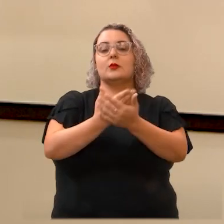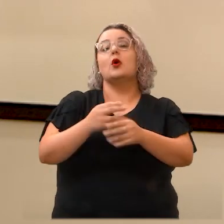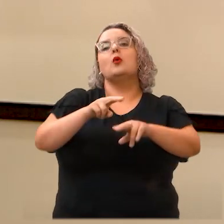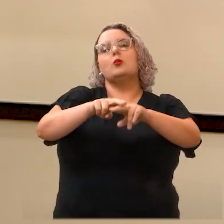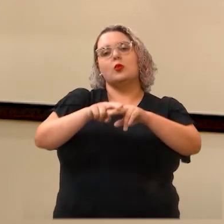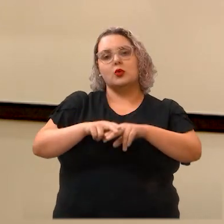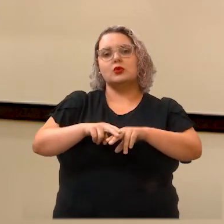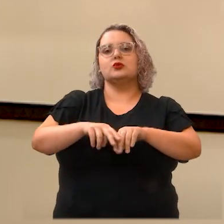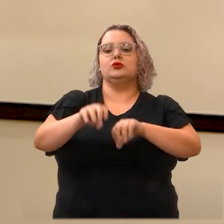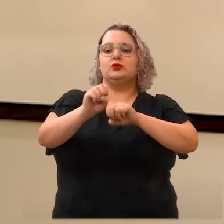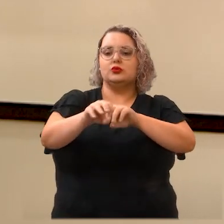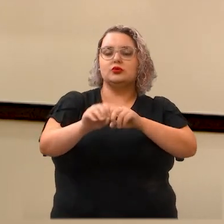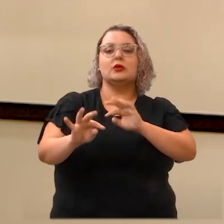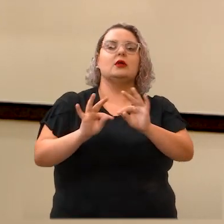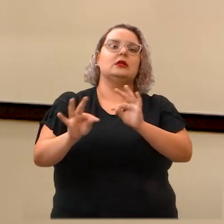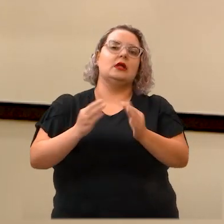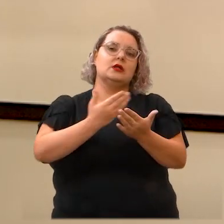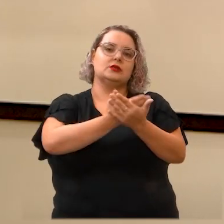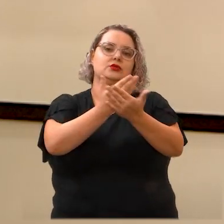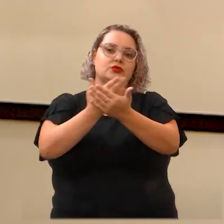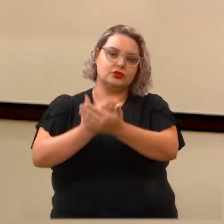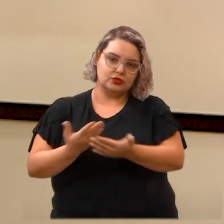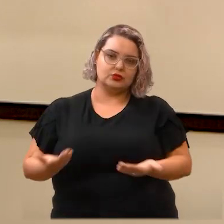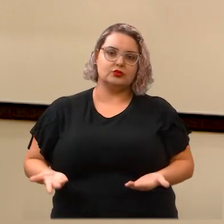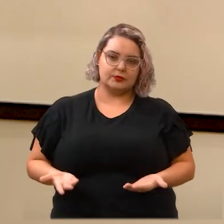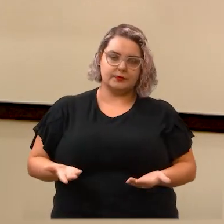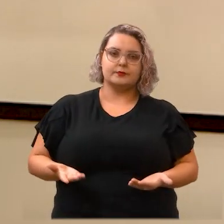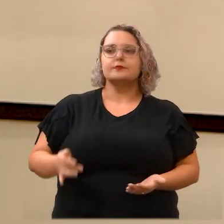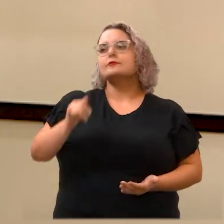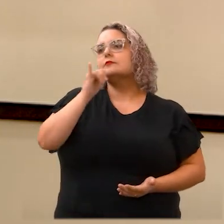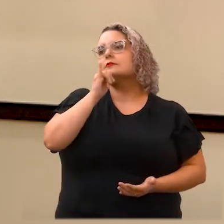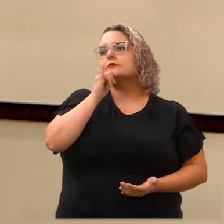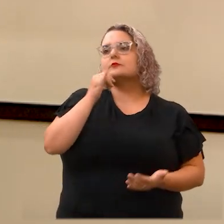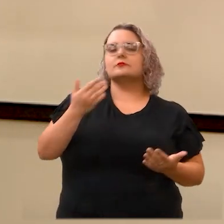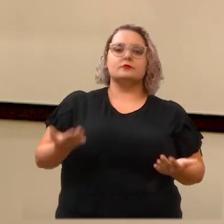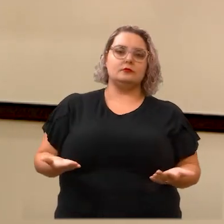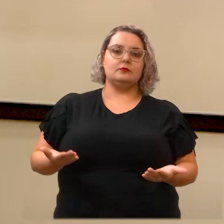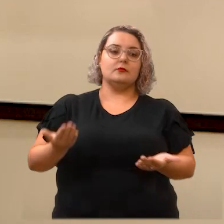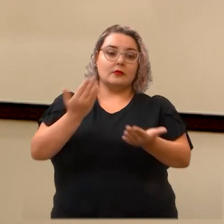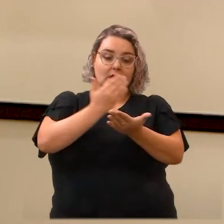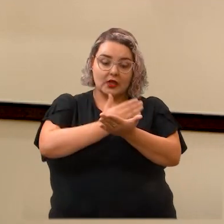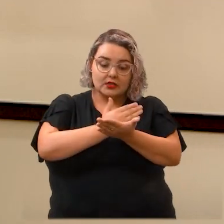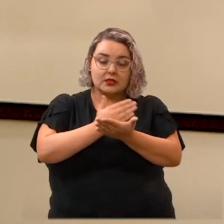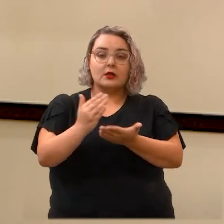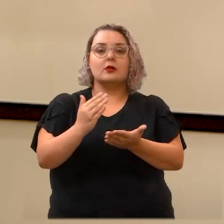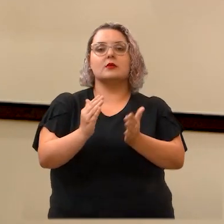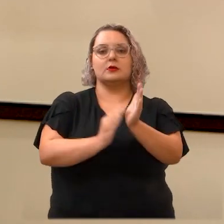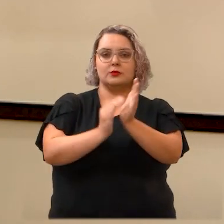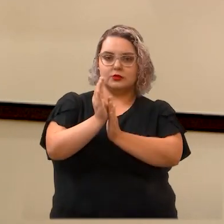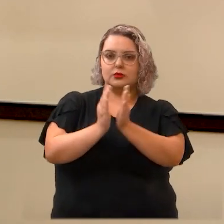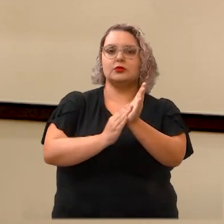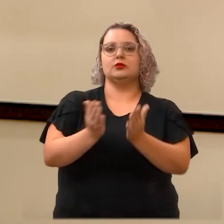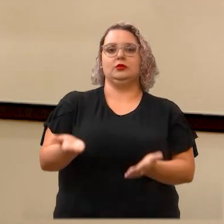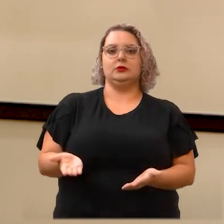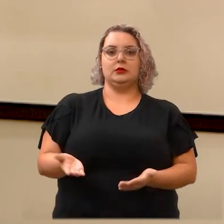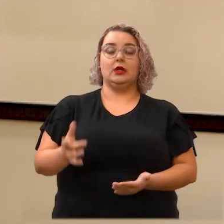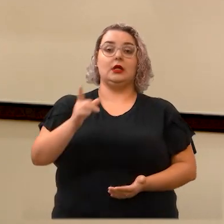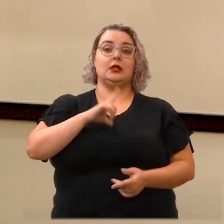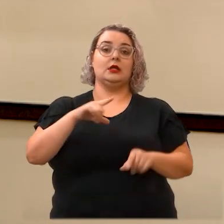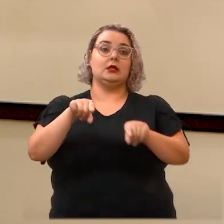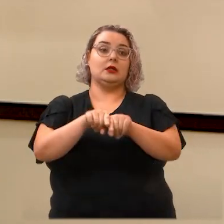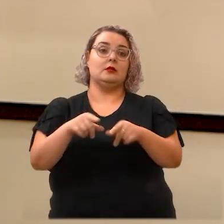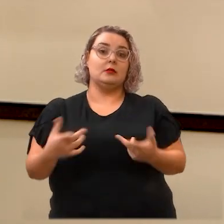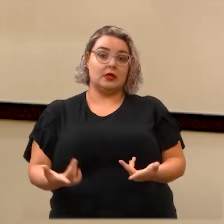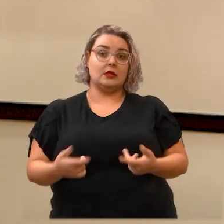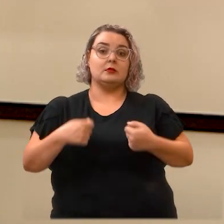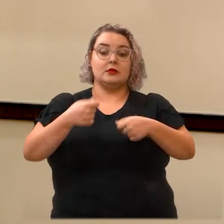as escolas ensinam técnicas de estudos que você deve por exemplo se você tá iniciando para o concurso público há